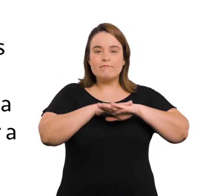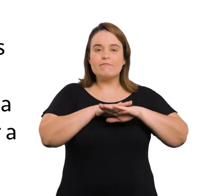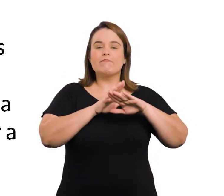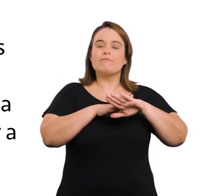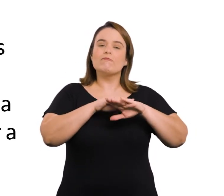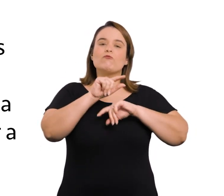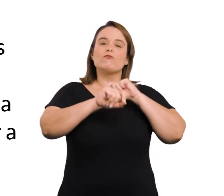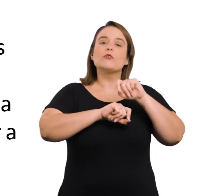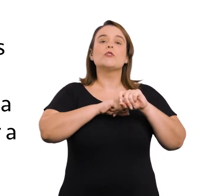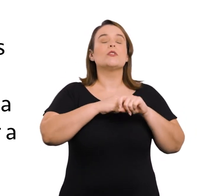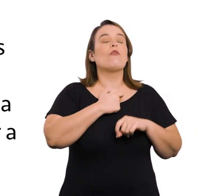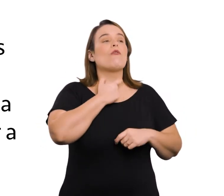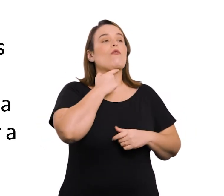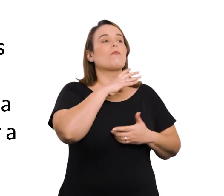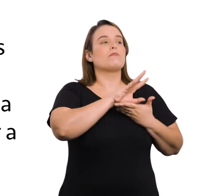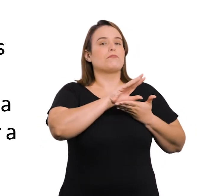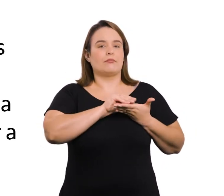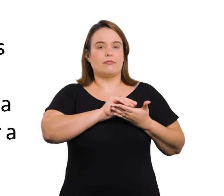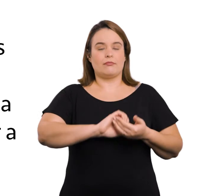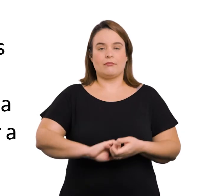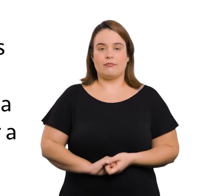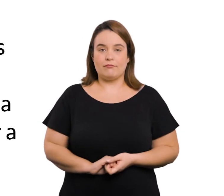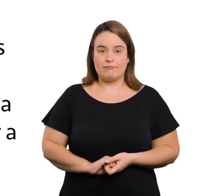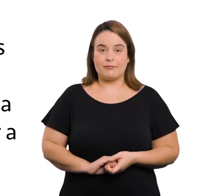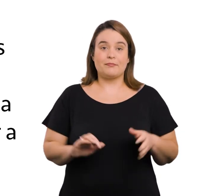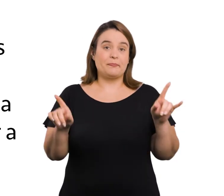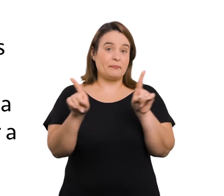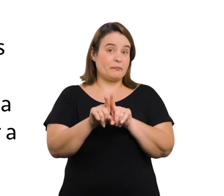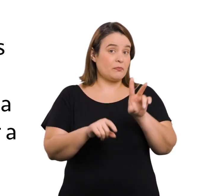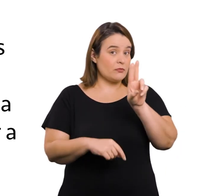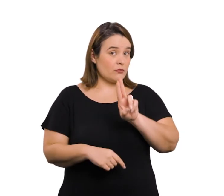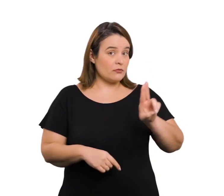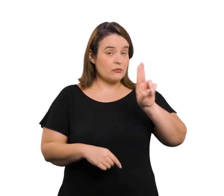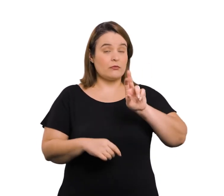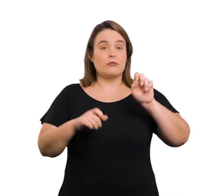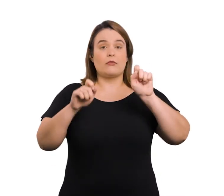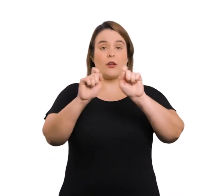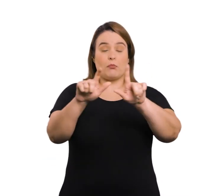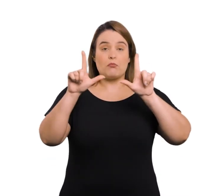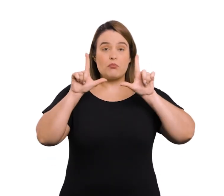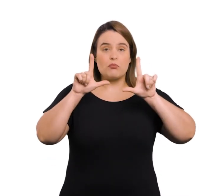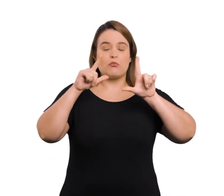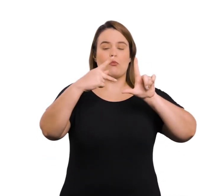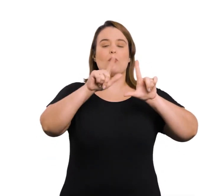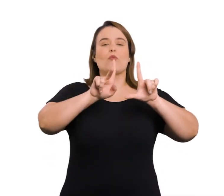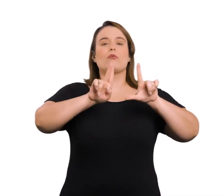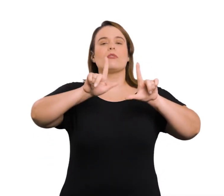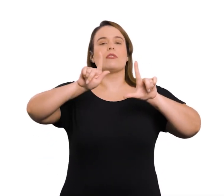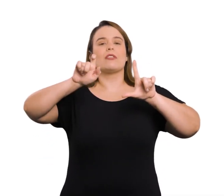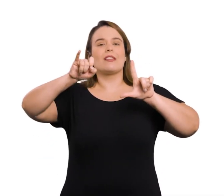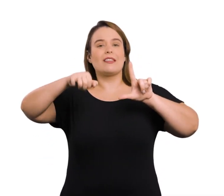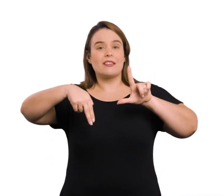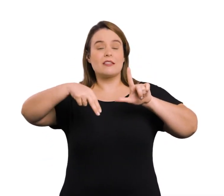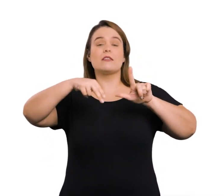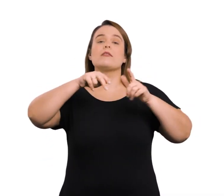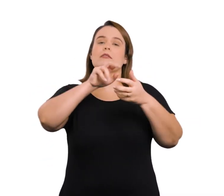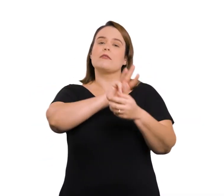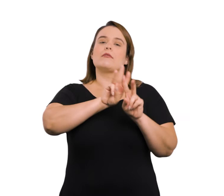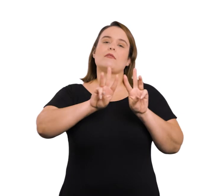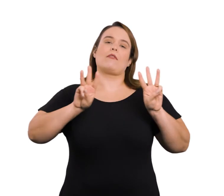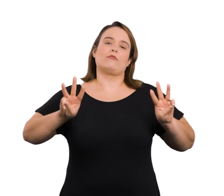a diversos programas para produzir a síntese de voz. Também são utilizados em plugins para